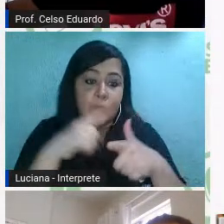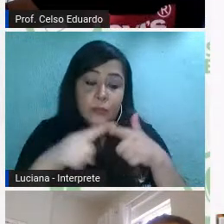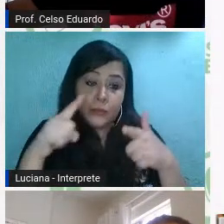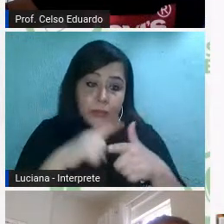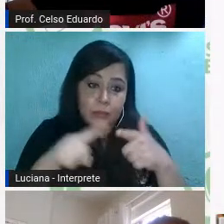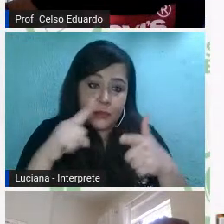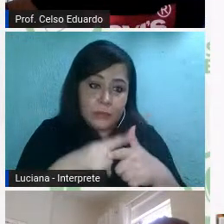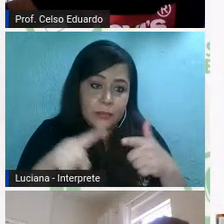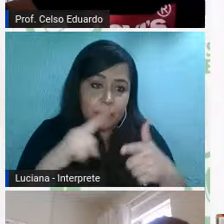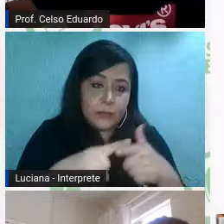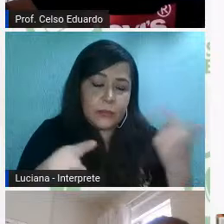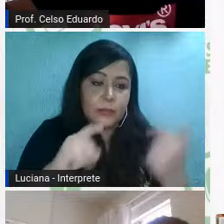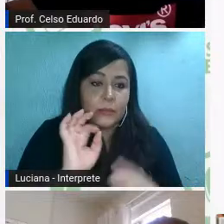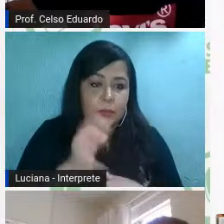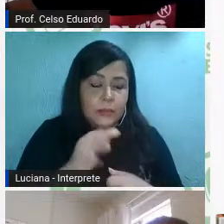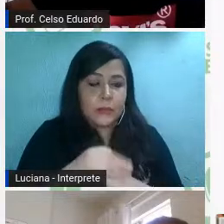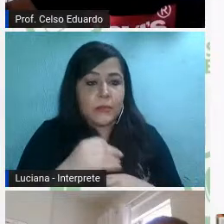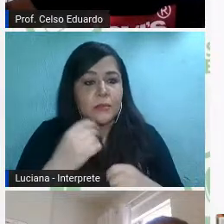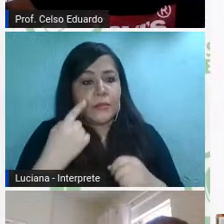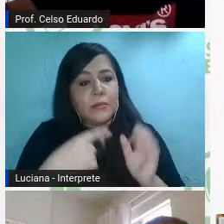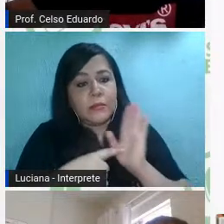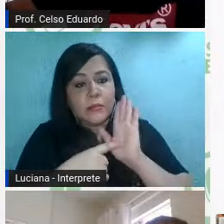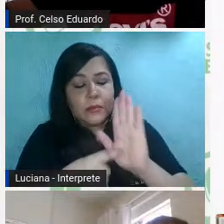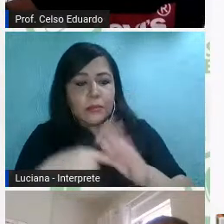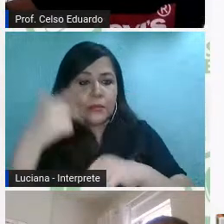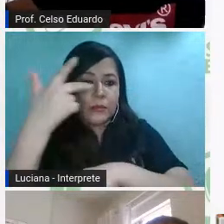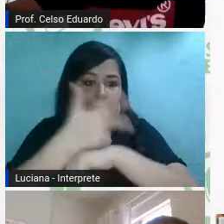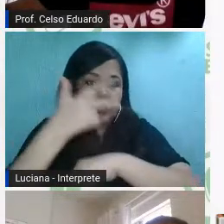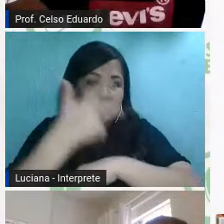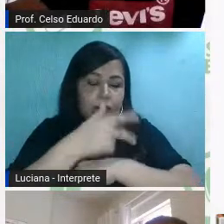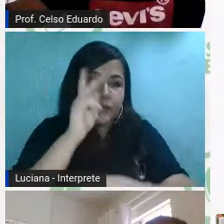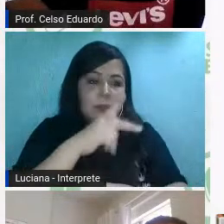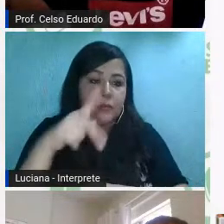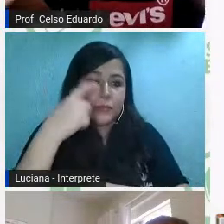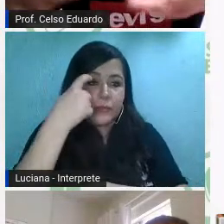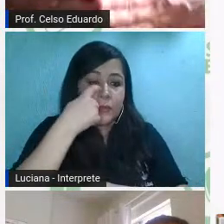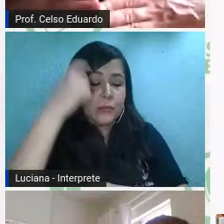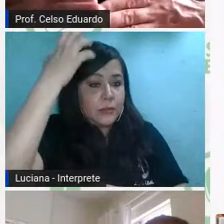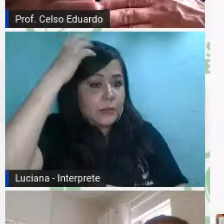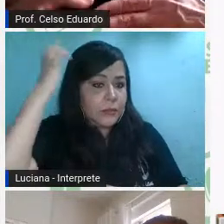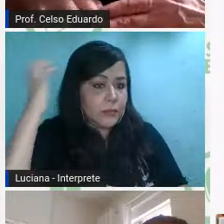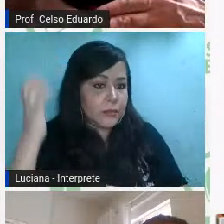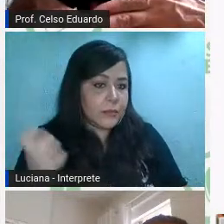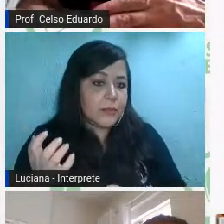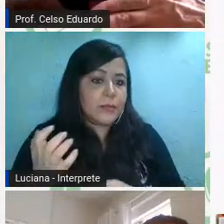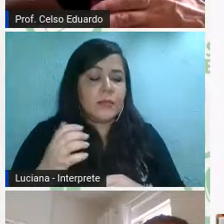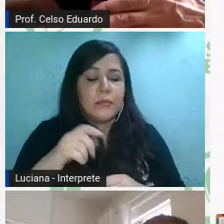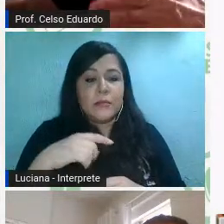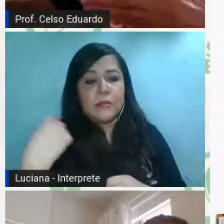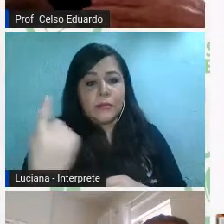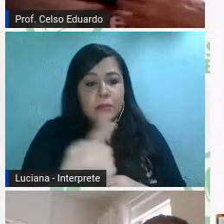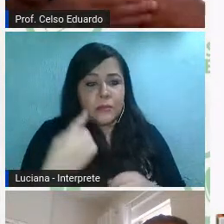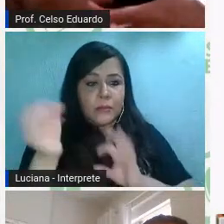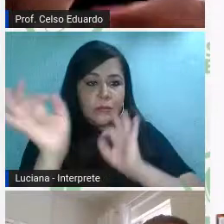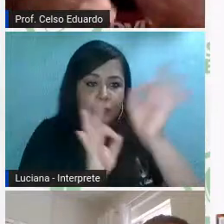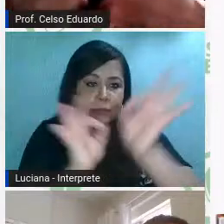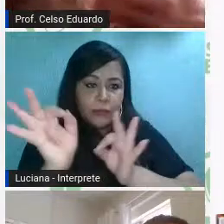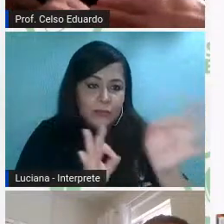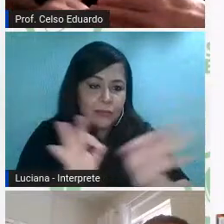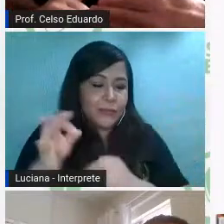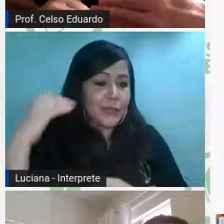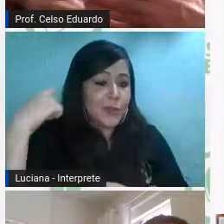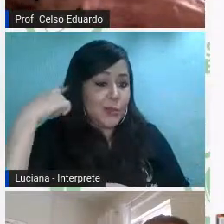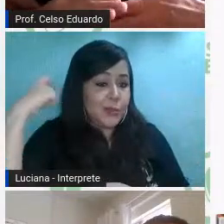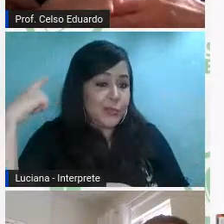Vou colocar o vídeo da professora Anete, enquanto eu e a professora Silvia e a professora Ingrid conseguimos estabelecer, porque realmente o áudio não estava saindo, está